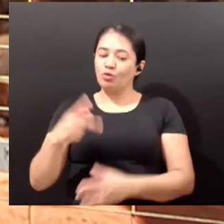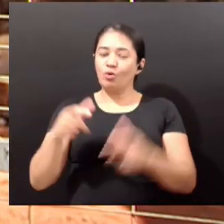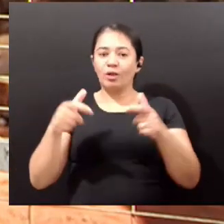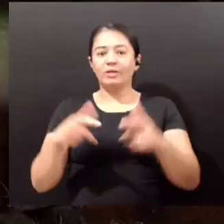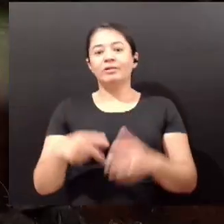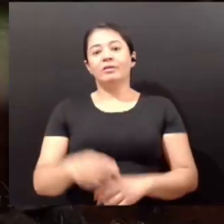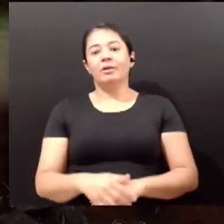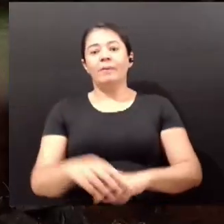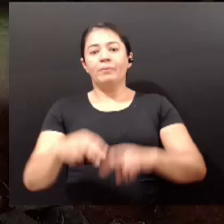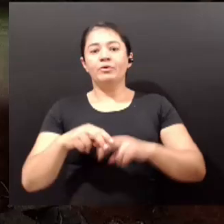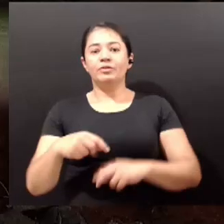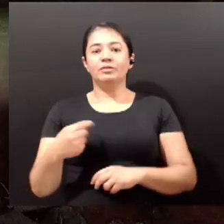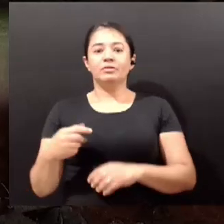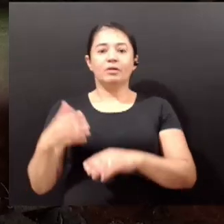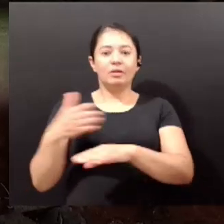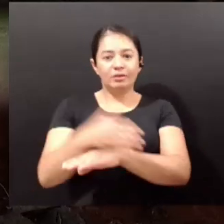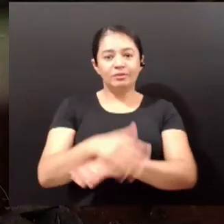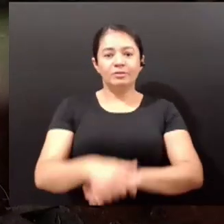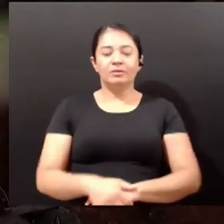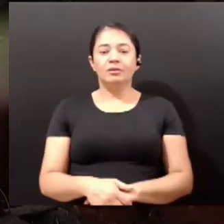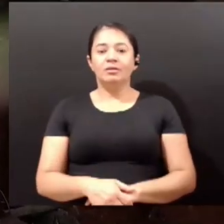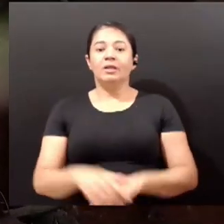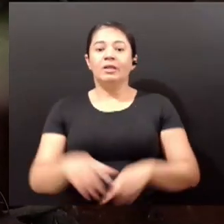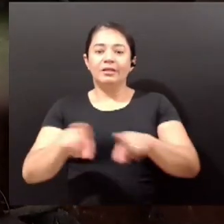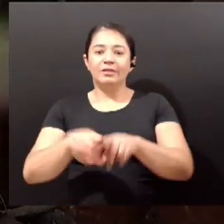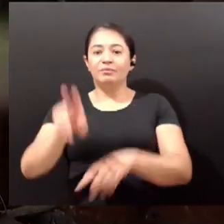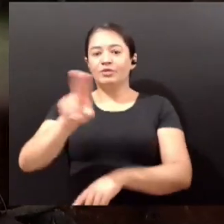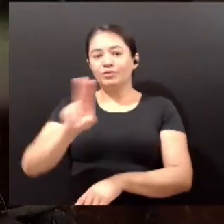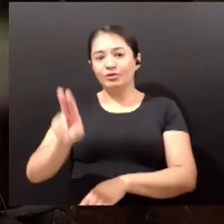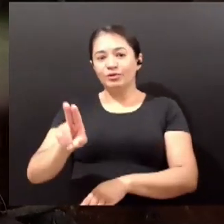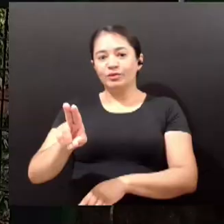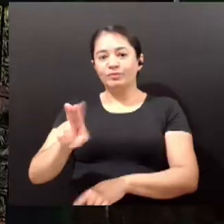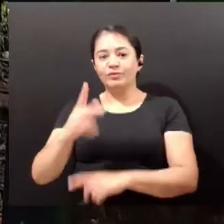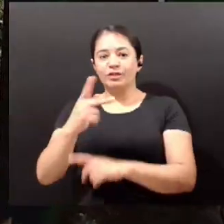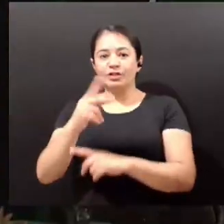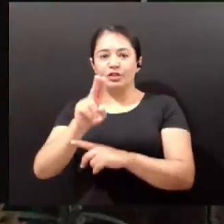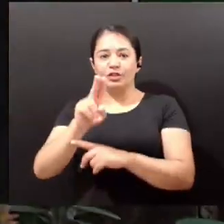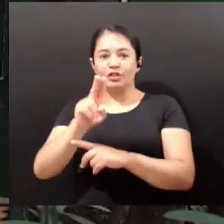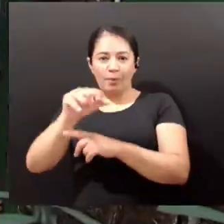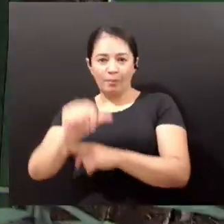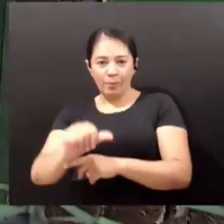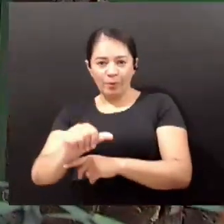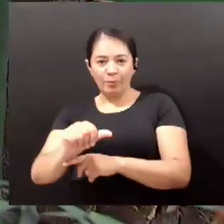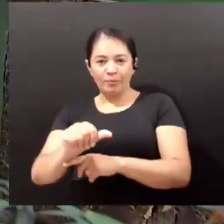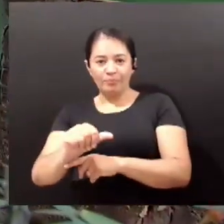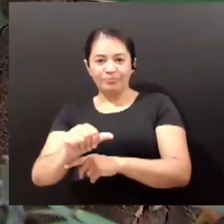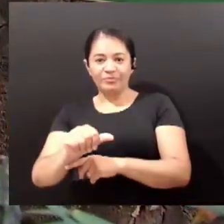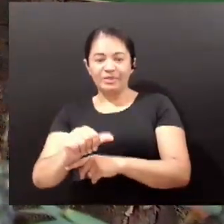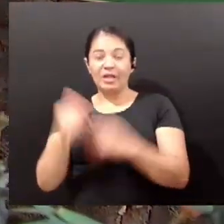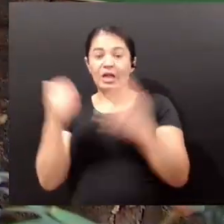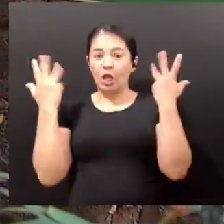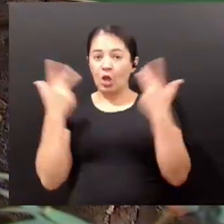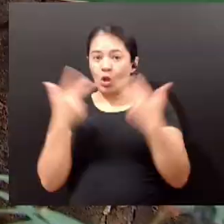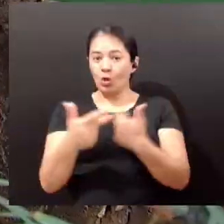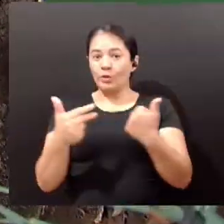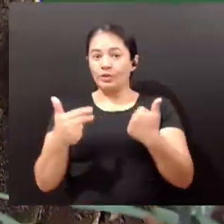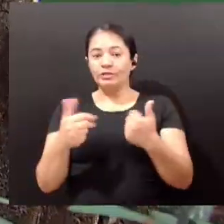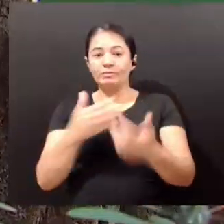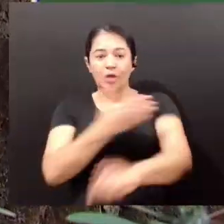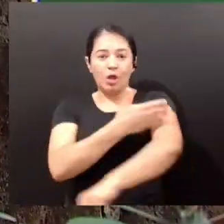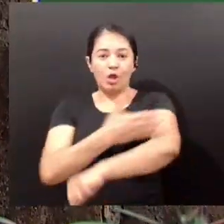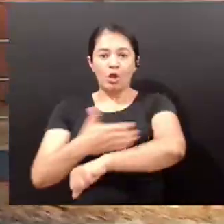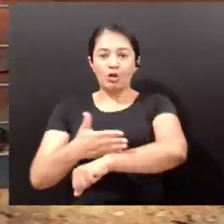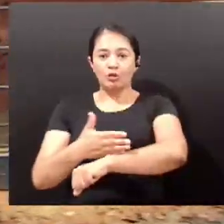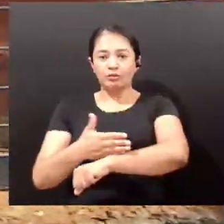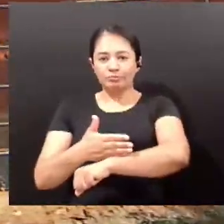aí e se dando bem. Também chamadas de puma ou sussuarana, são animais com hábitos